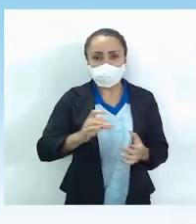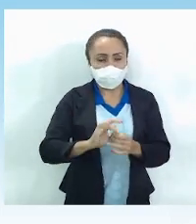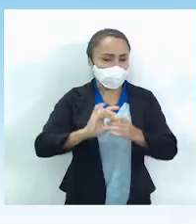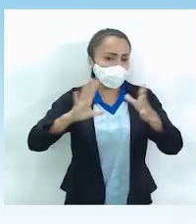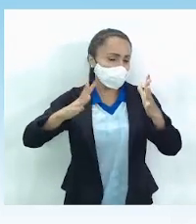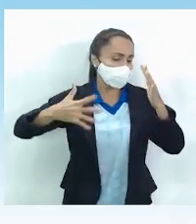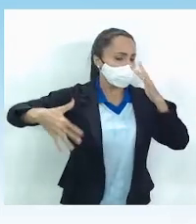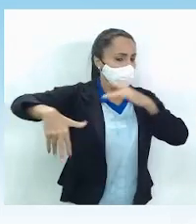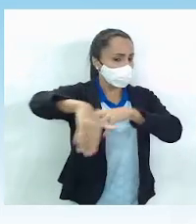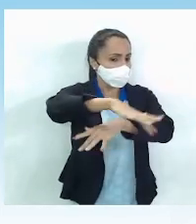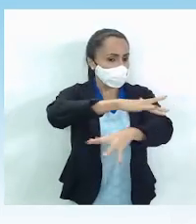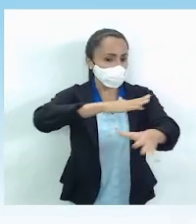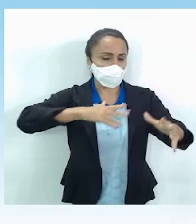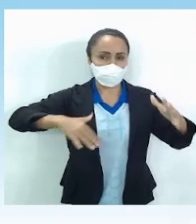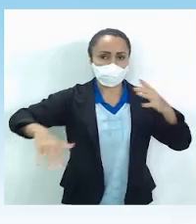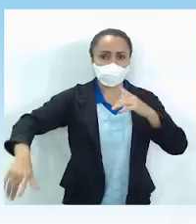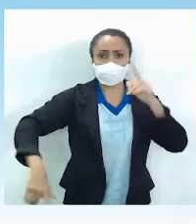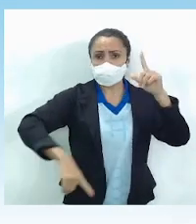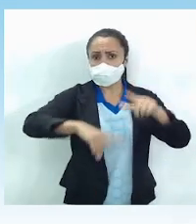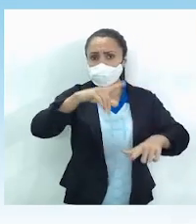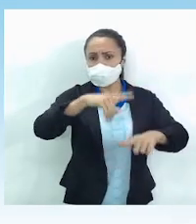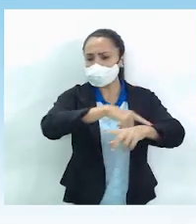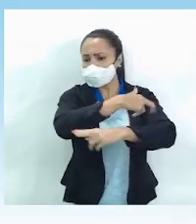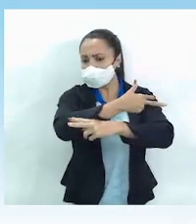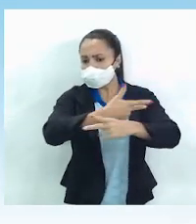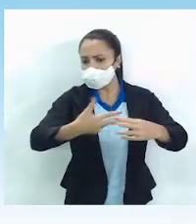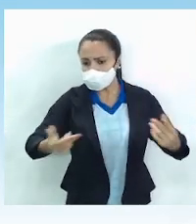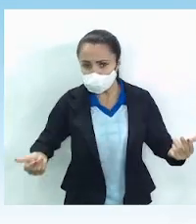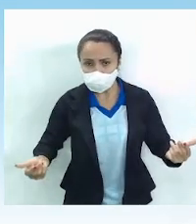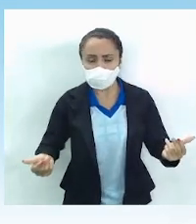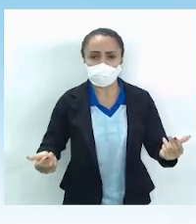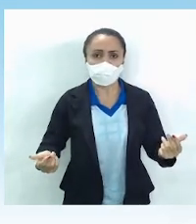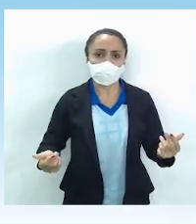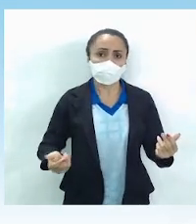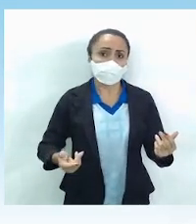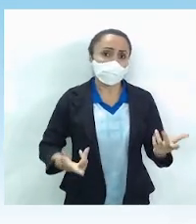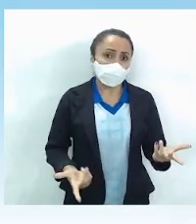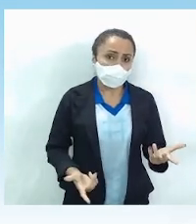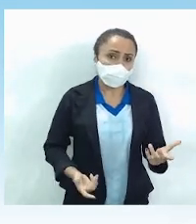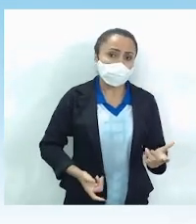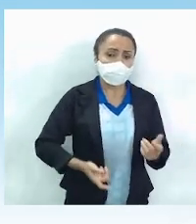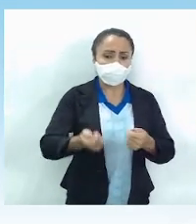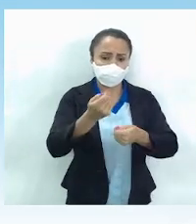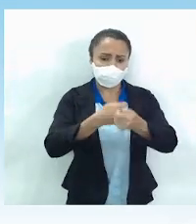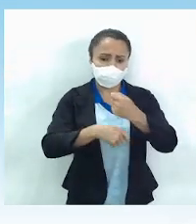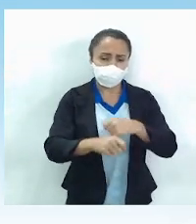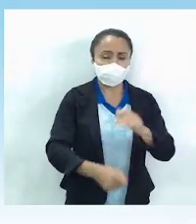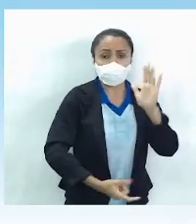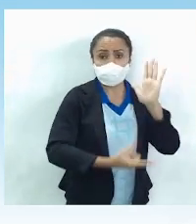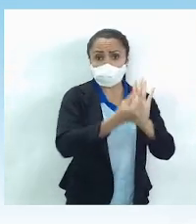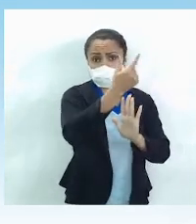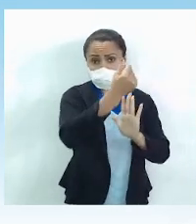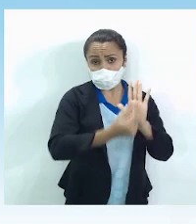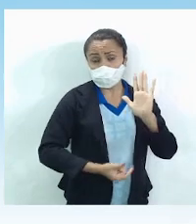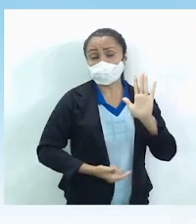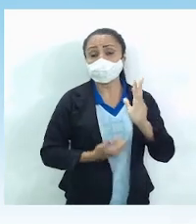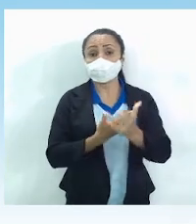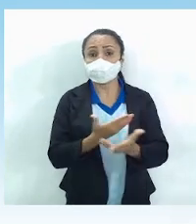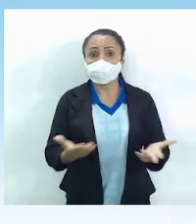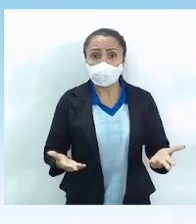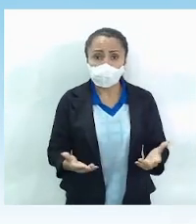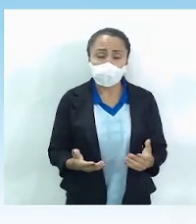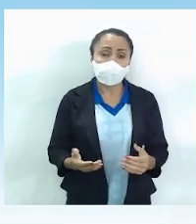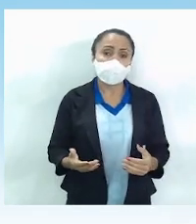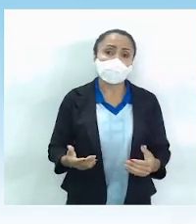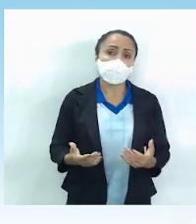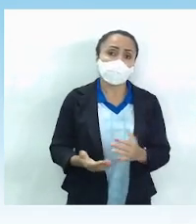de mercadorias, né? De capitais. Então a União Europeia é um dos